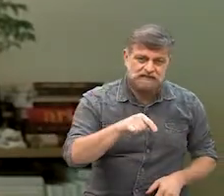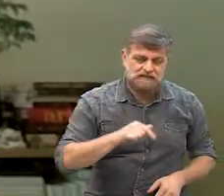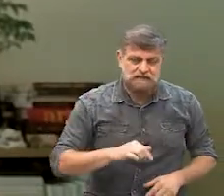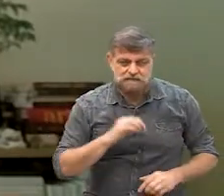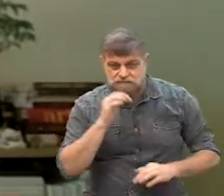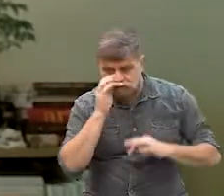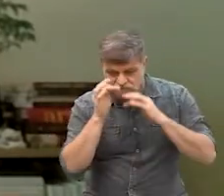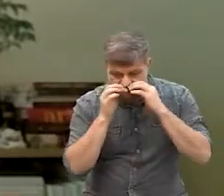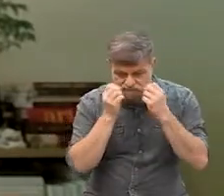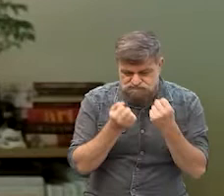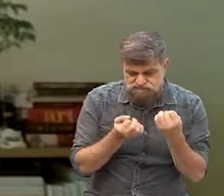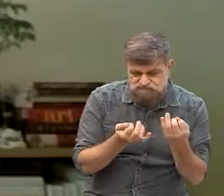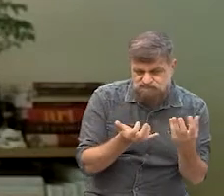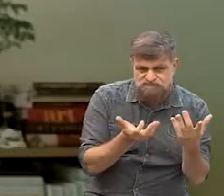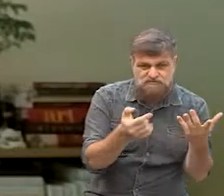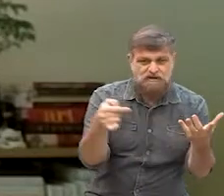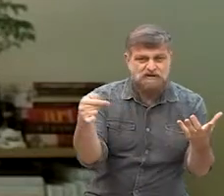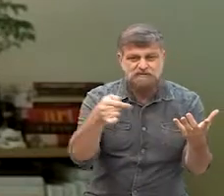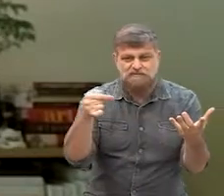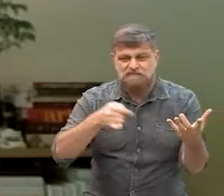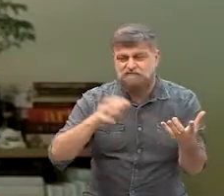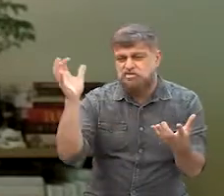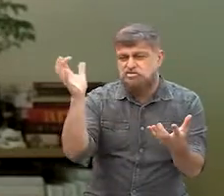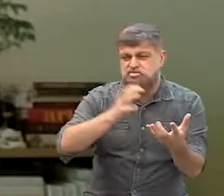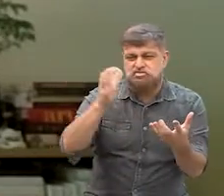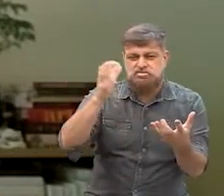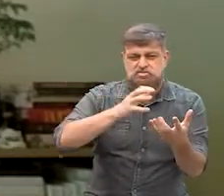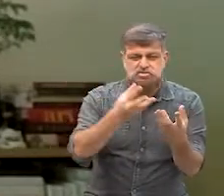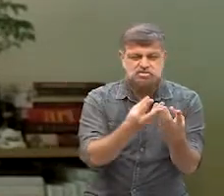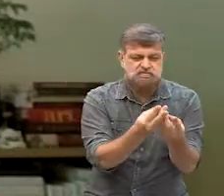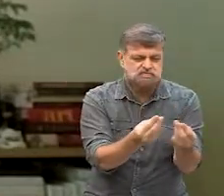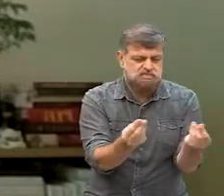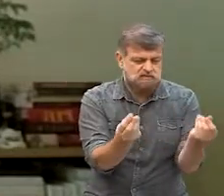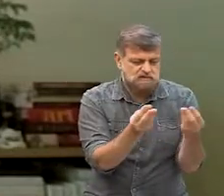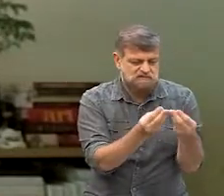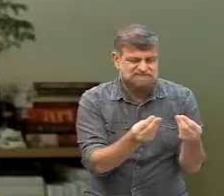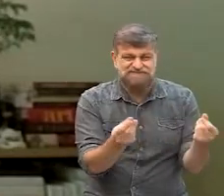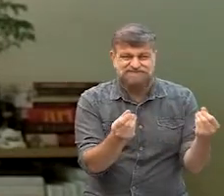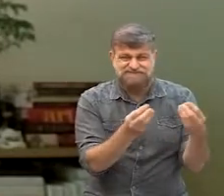extremamente prejudicada, corais, né, sistemas,